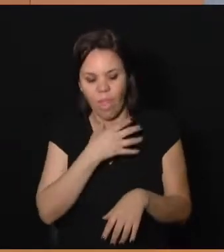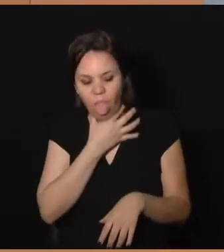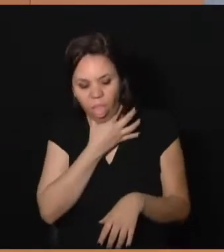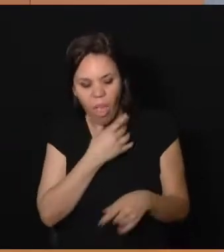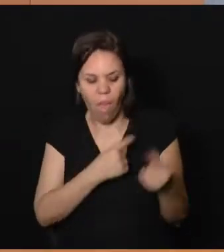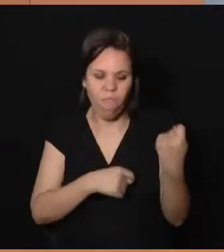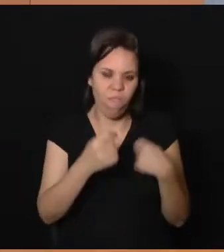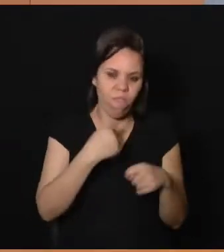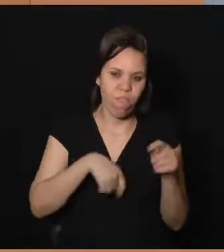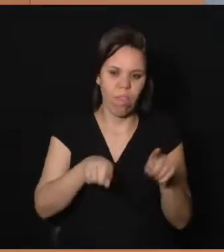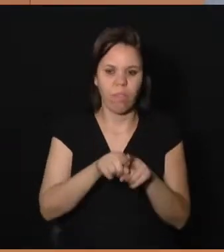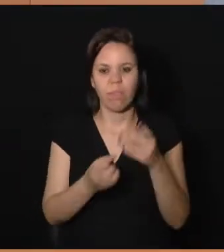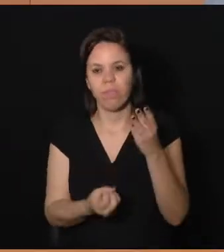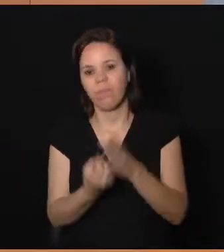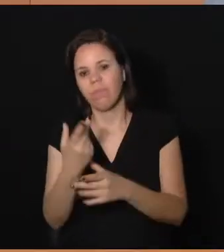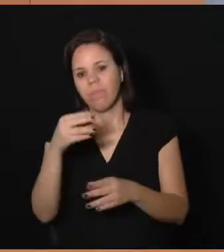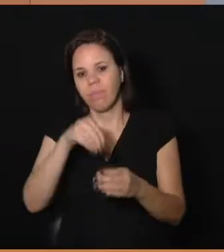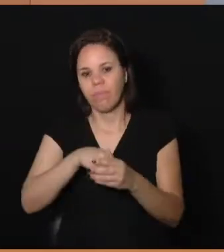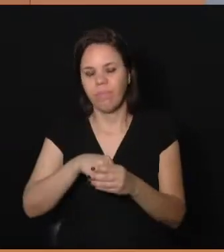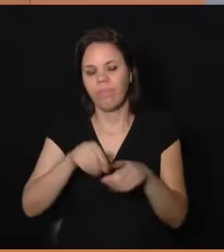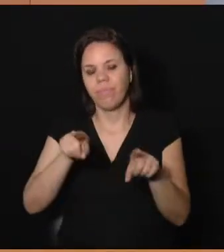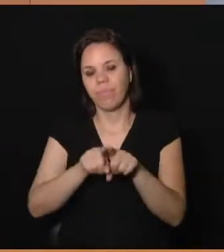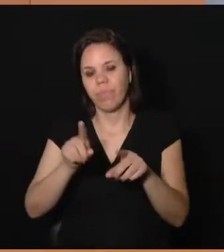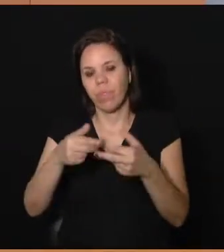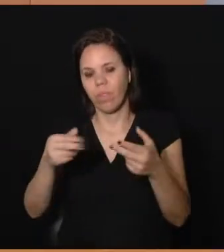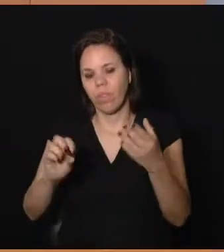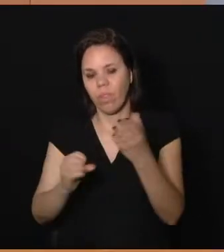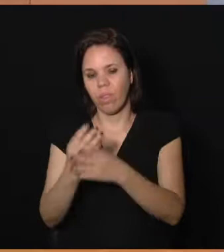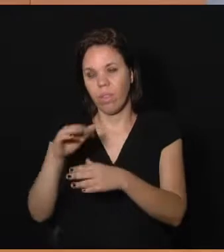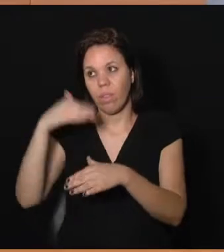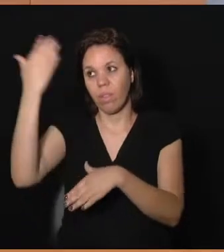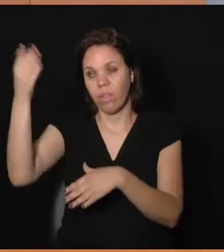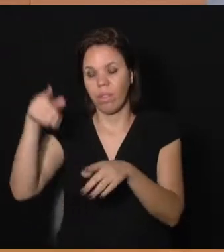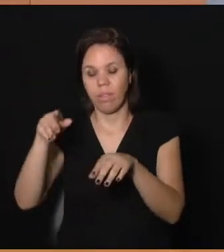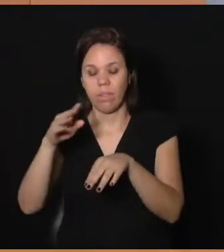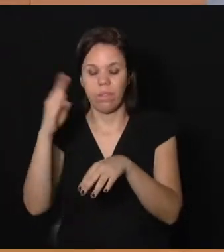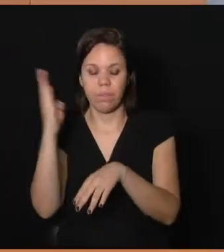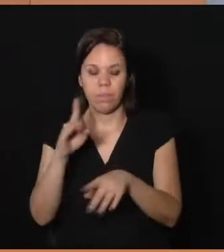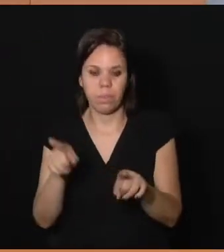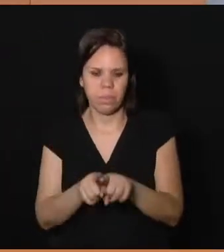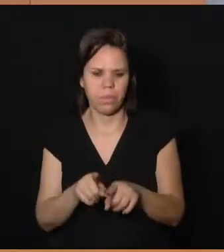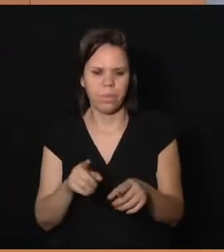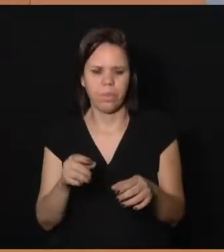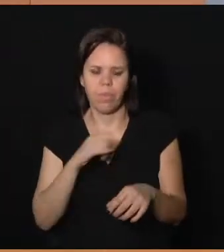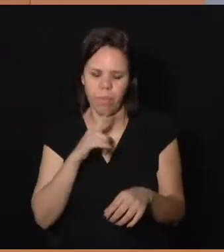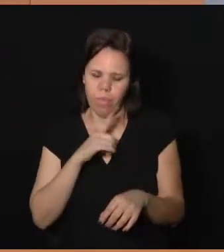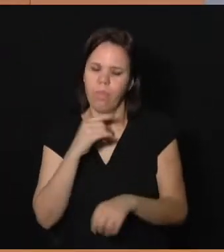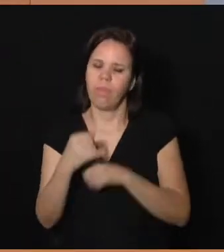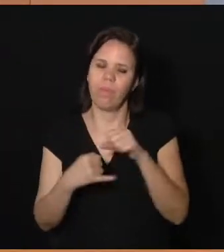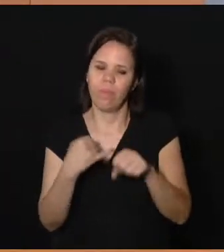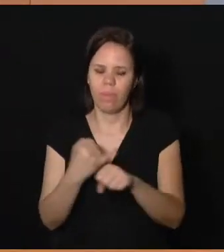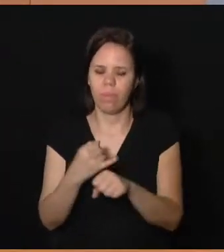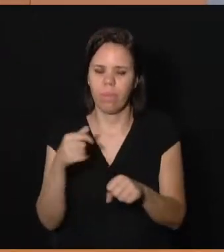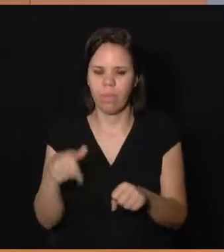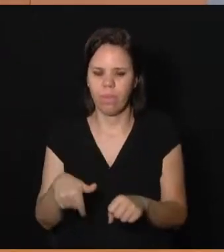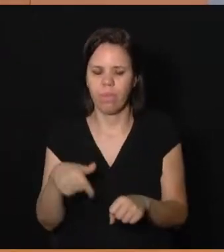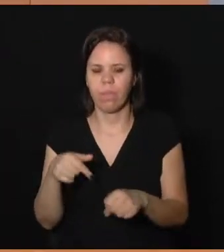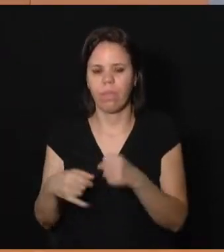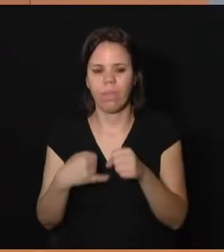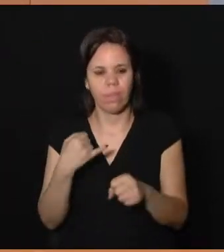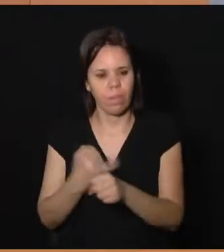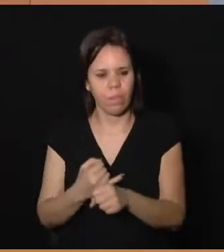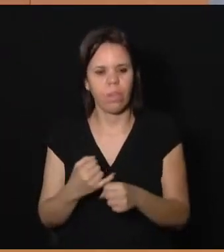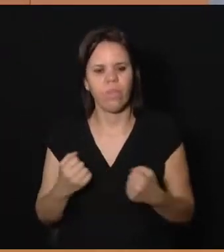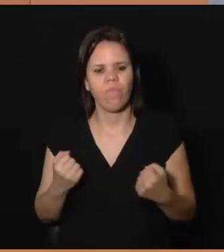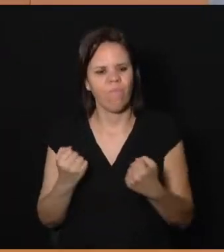externos, fatores internos, enfim. Mas sem dúvida que o portal único é uma dessas ferramentas para o desenvolvimento do